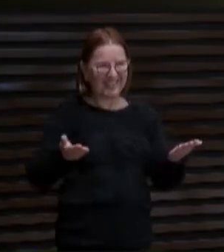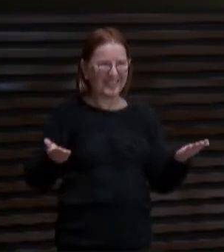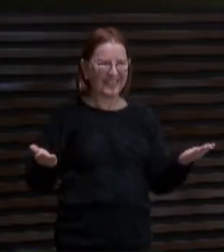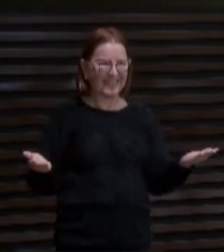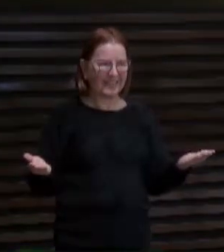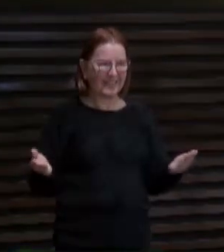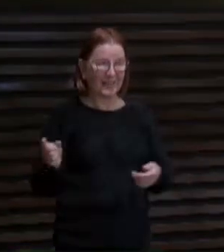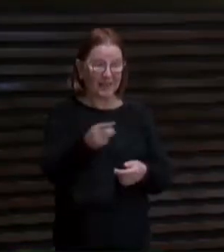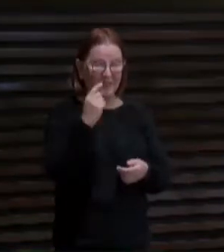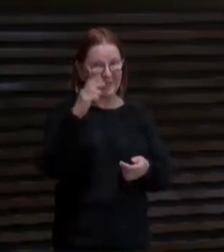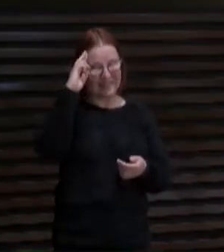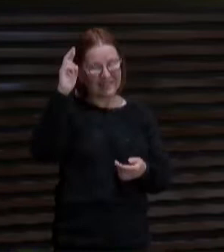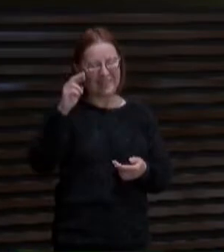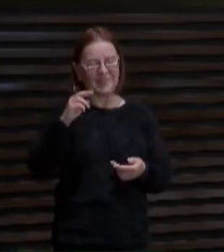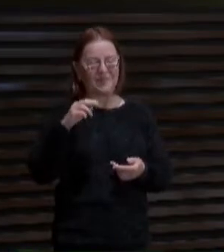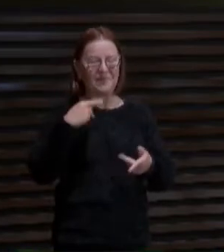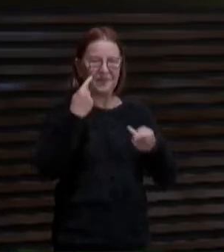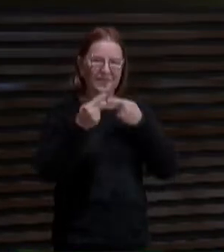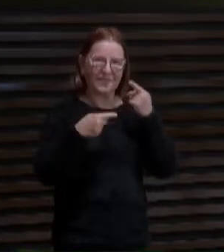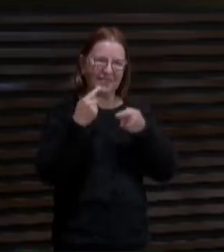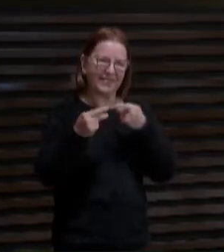que o nosso senhor disse assim